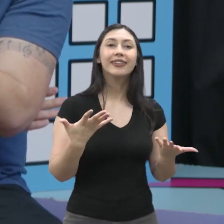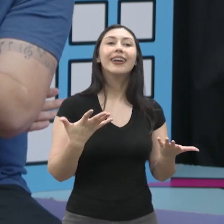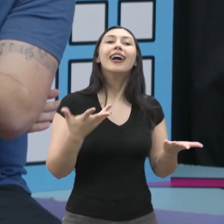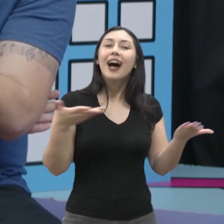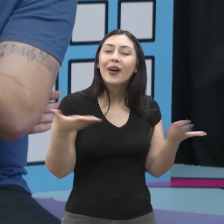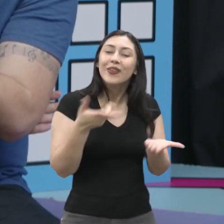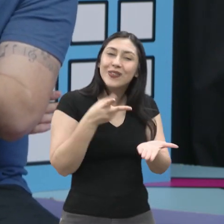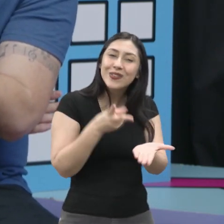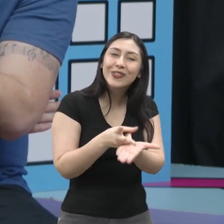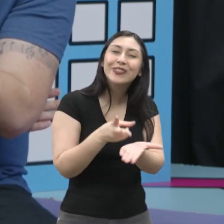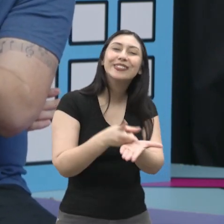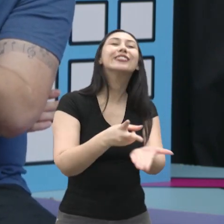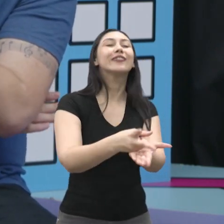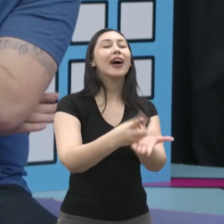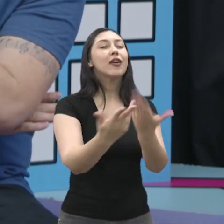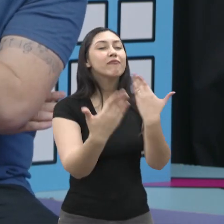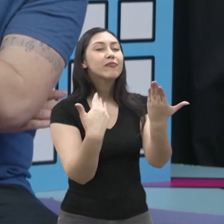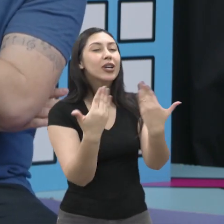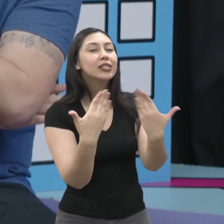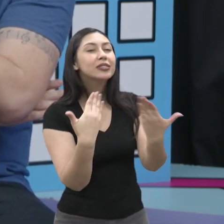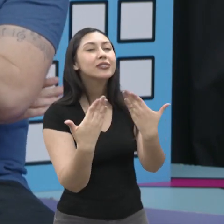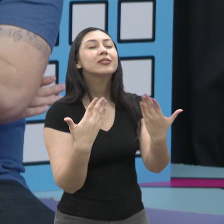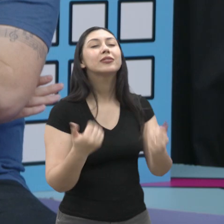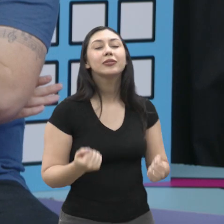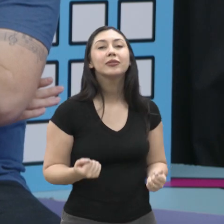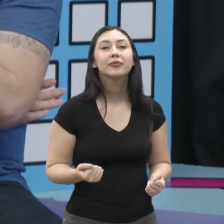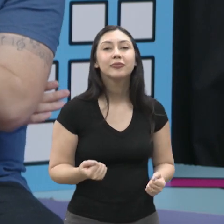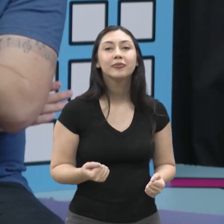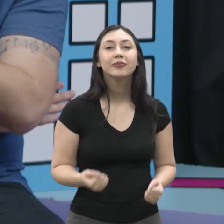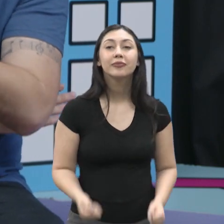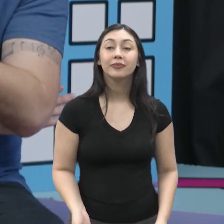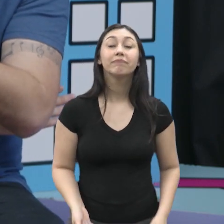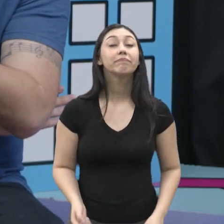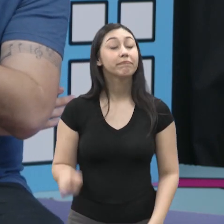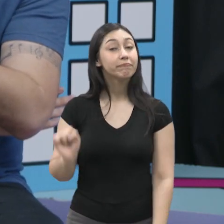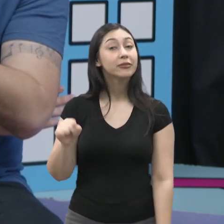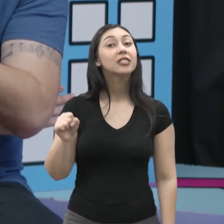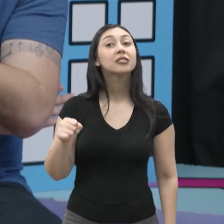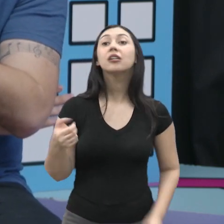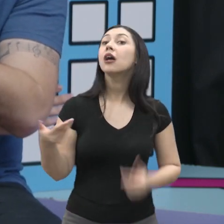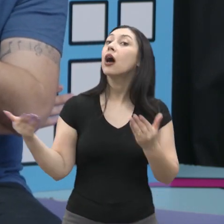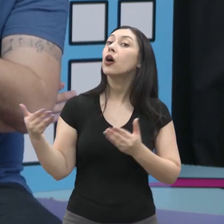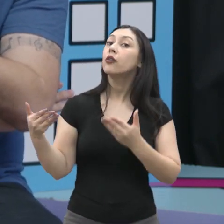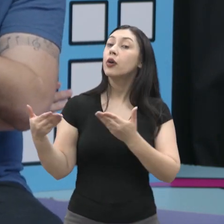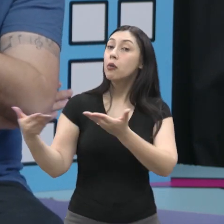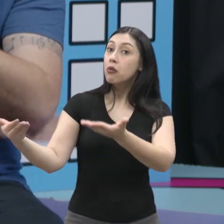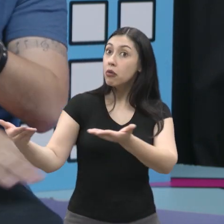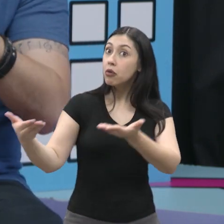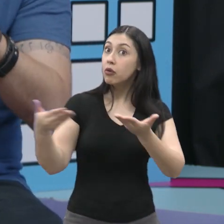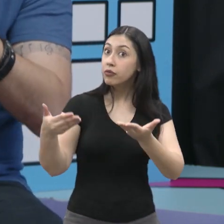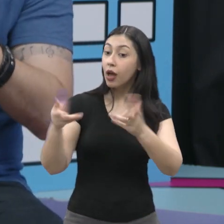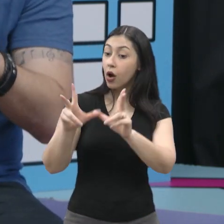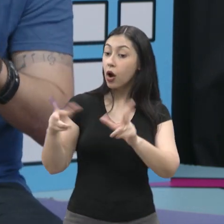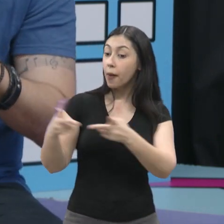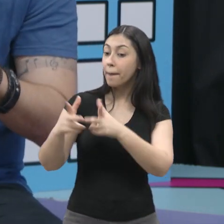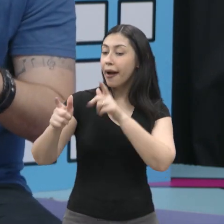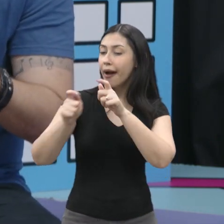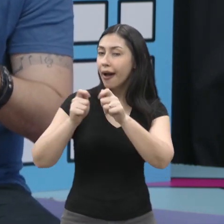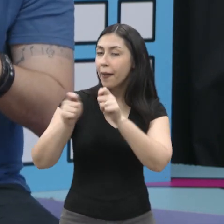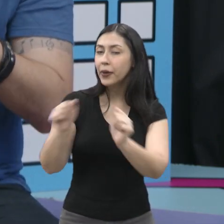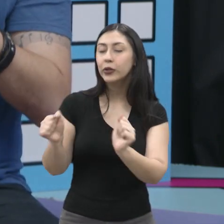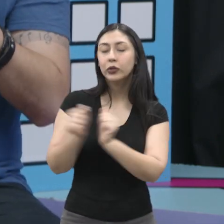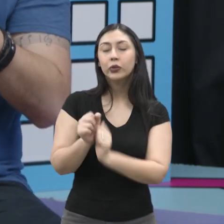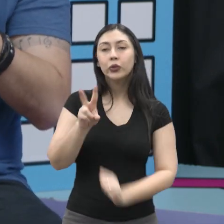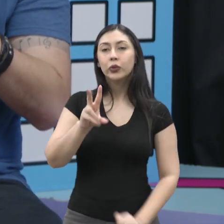estar segmento. Vamos continuar nesse assunto agora, o nosso quadro. Exatamente. A gente chama agora o Câmara